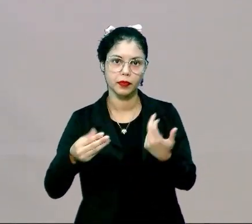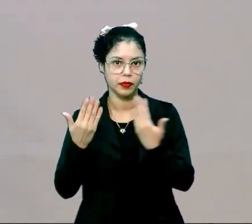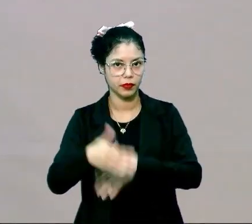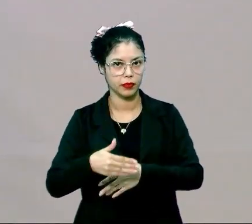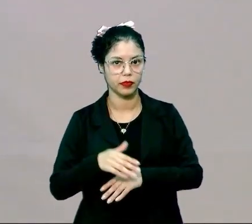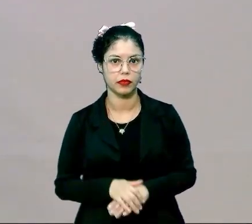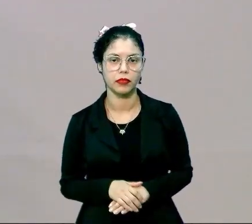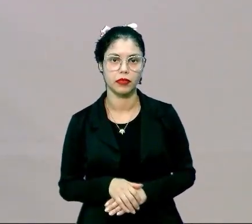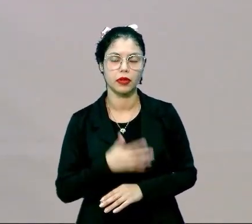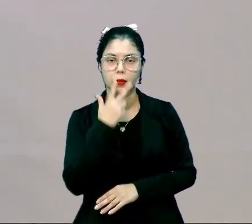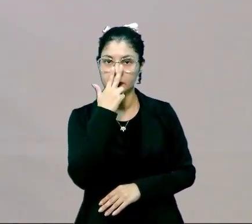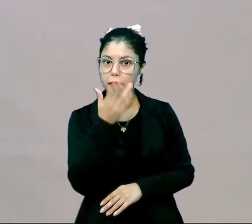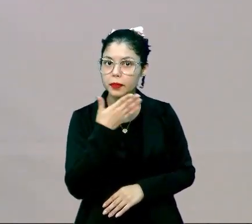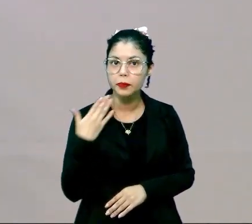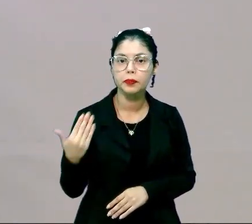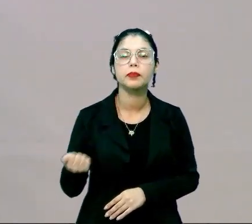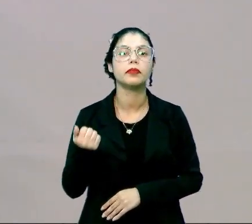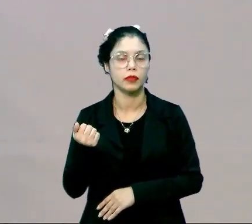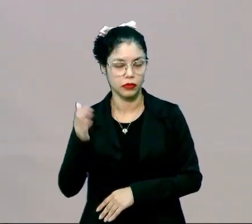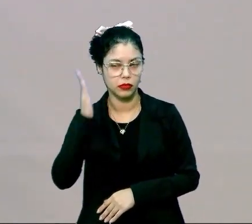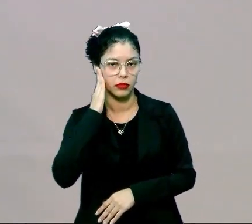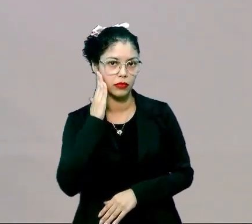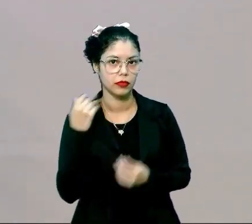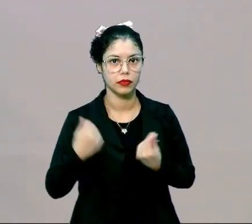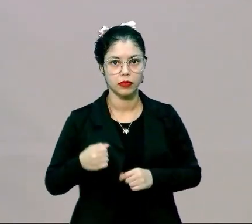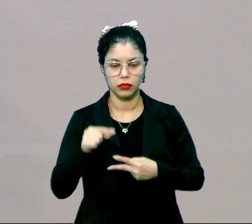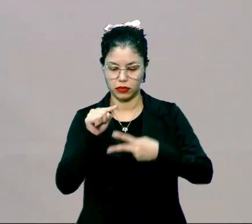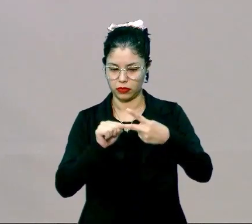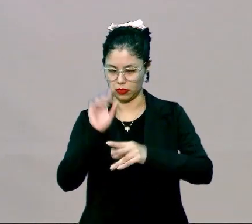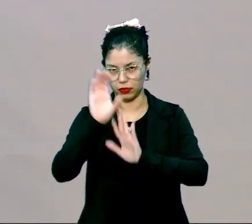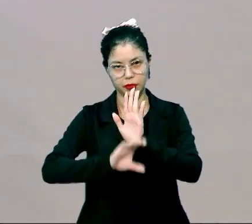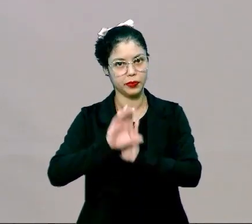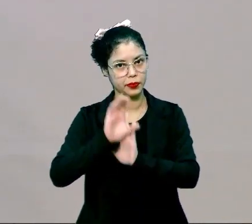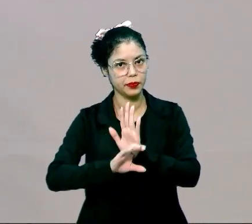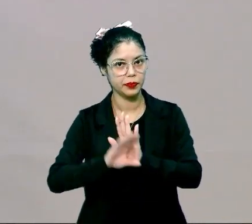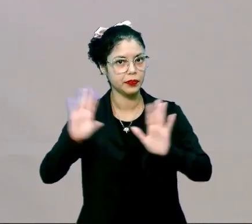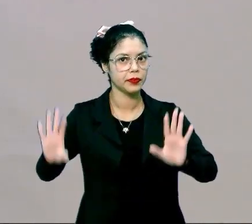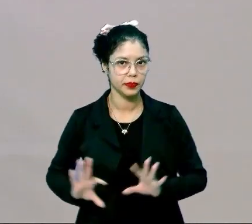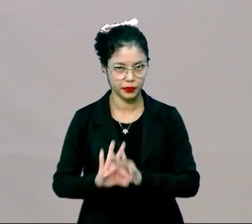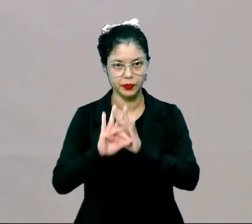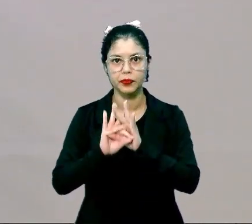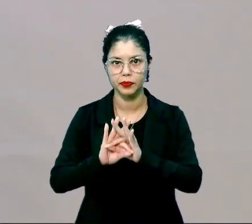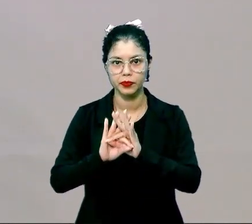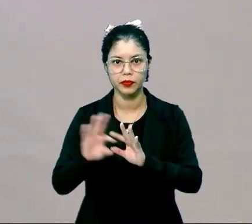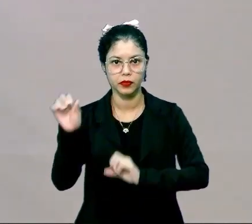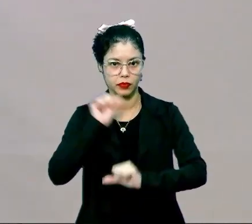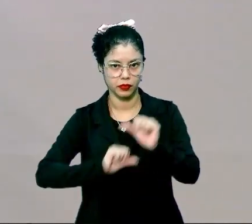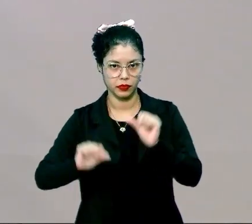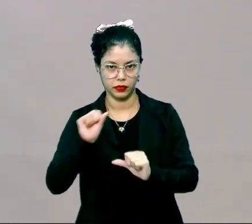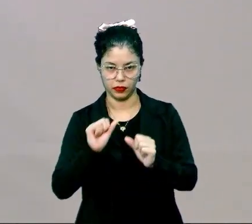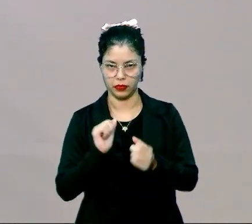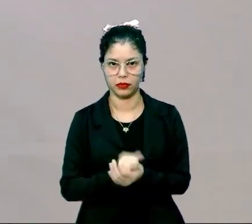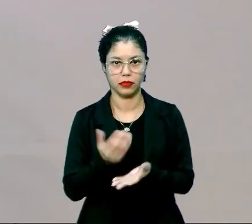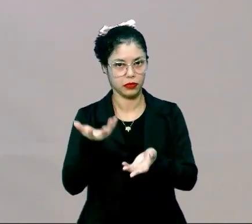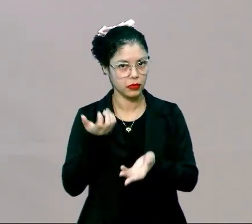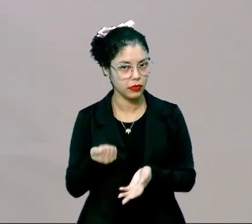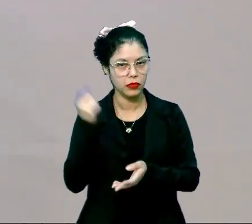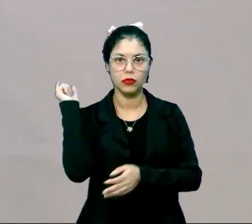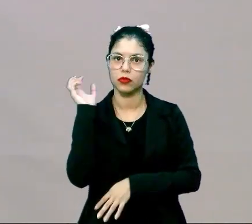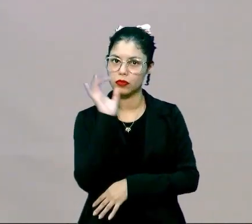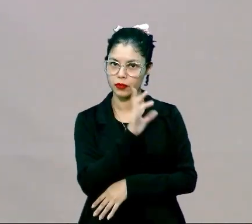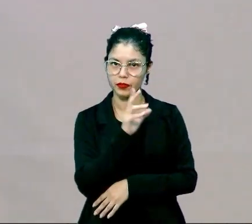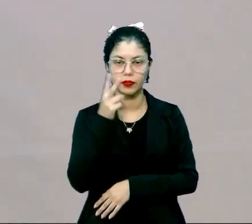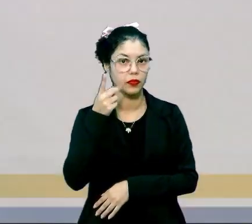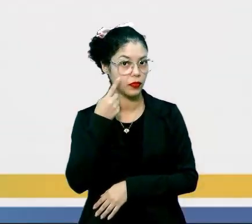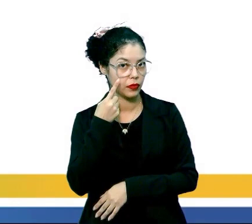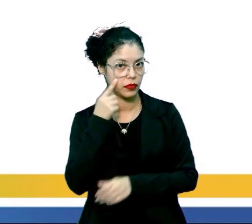Enem. E para entender um pouquinho de termoquímica, a gente precisa entender dois conceitos que é relacionado à troca e a recebimento de calor.